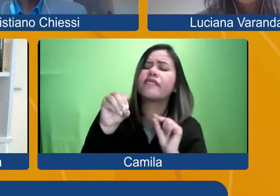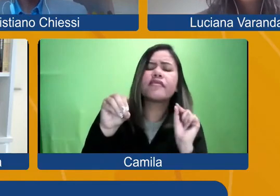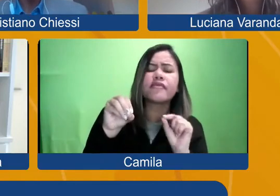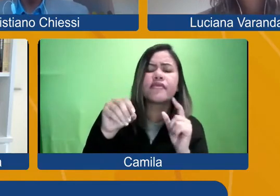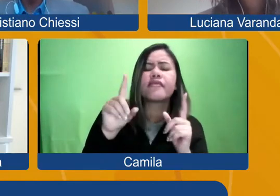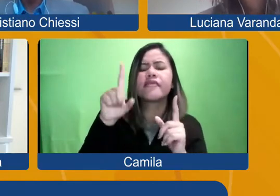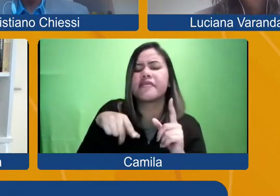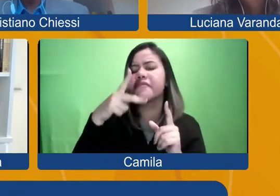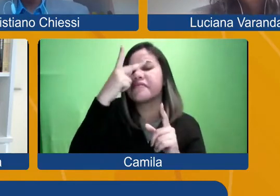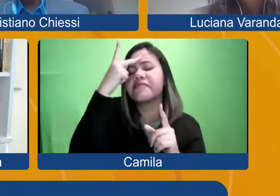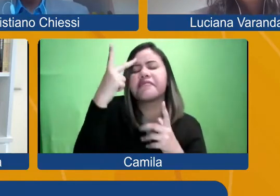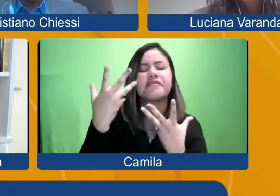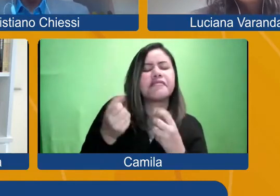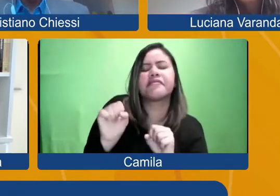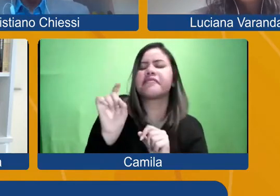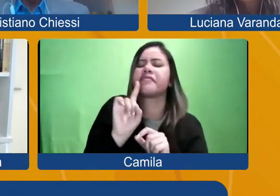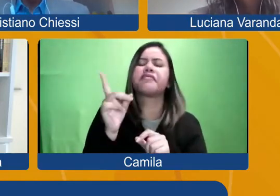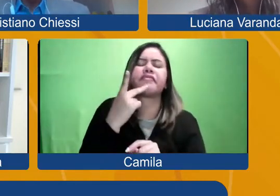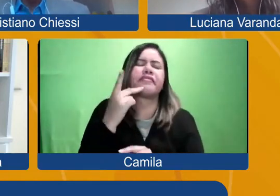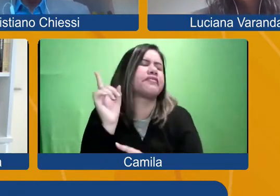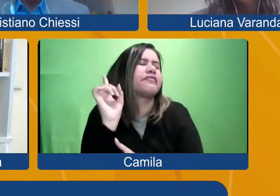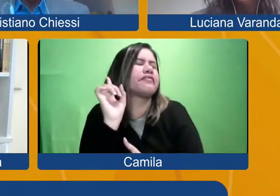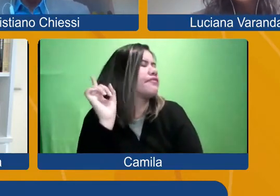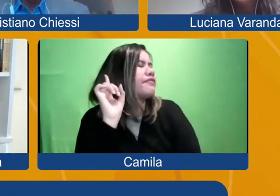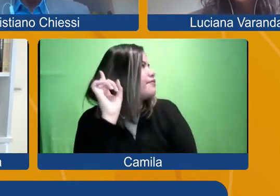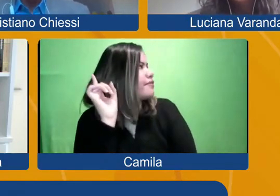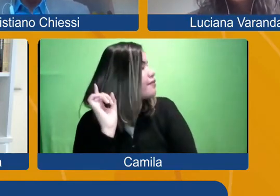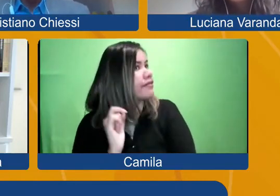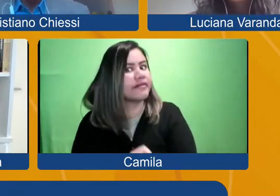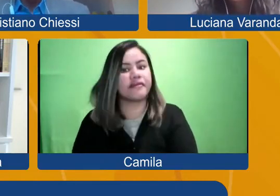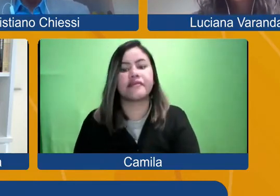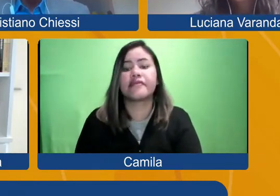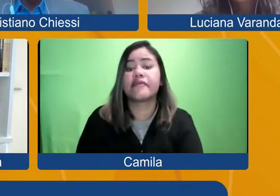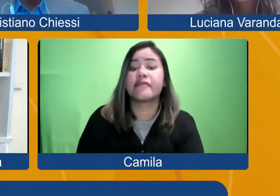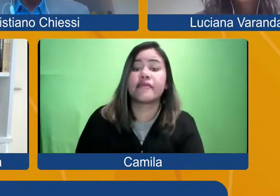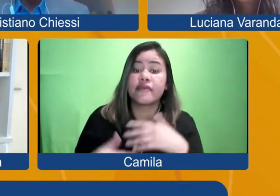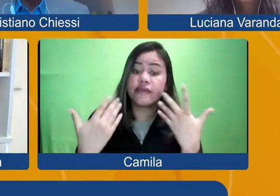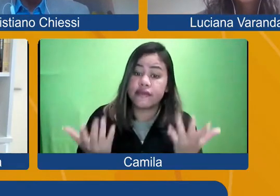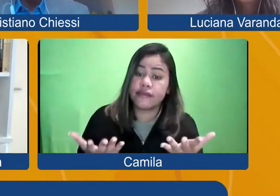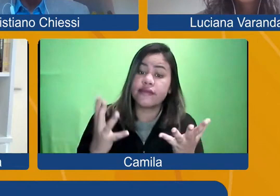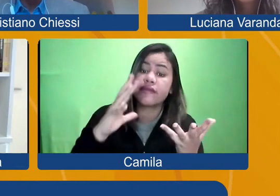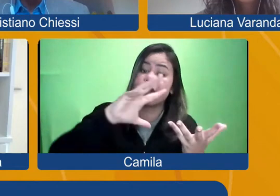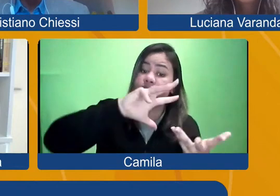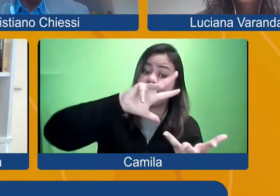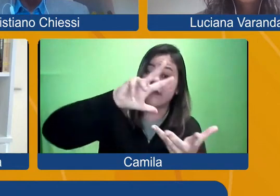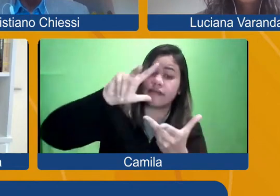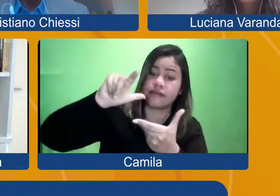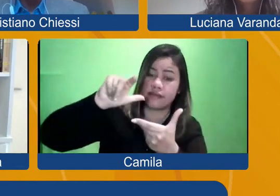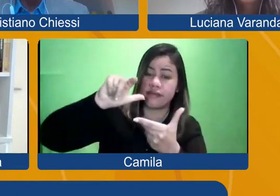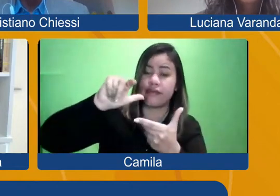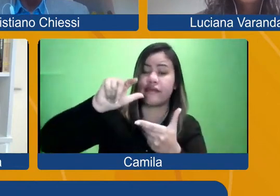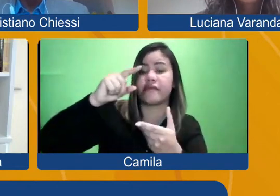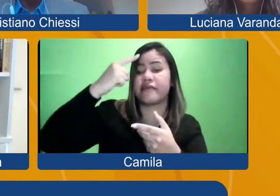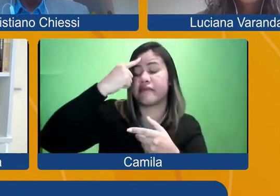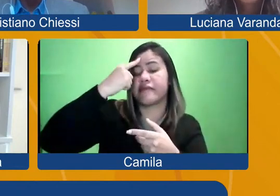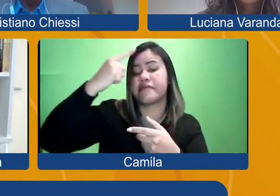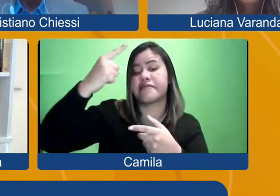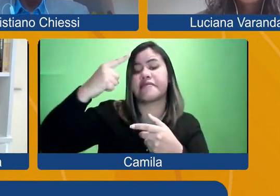do negacionismo, né, em vários sentidos. A Terra não é redonda, né, que é